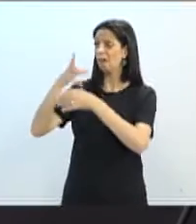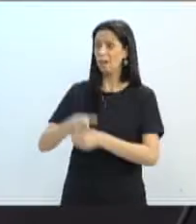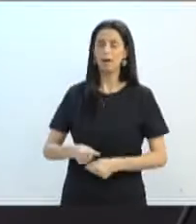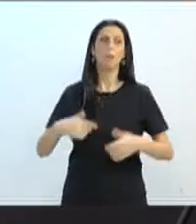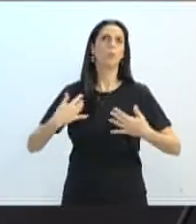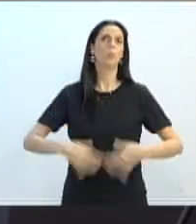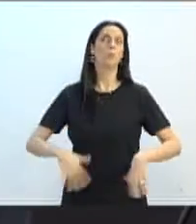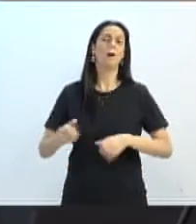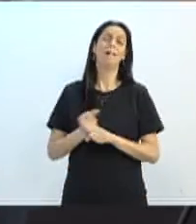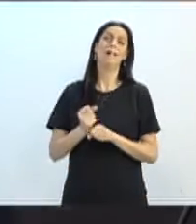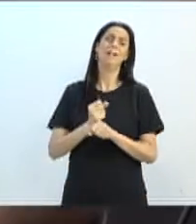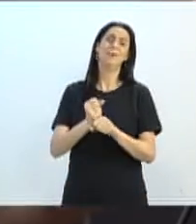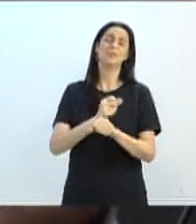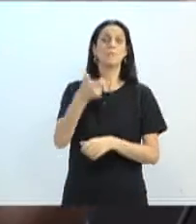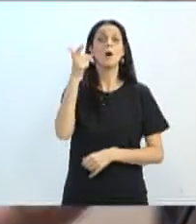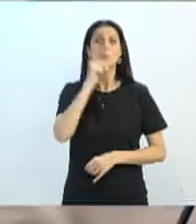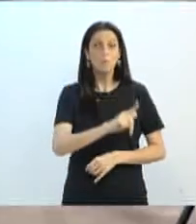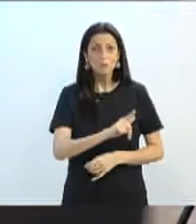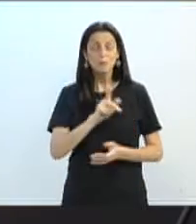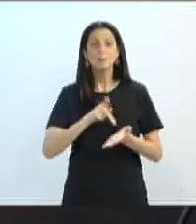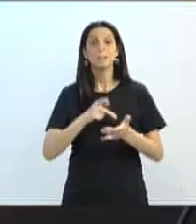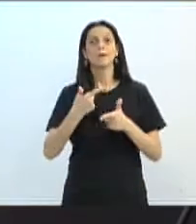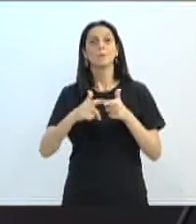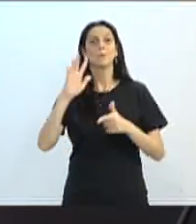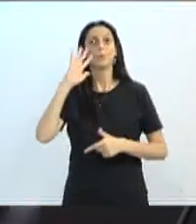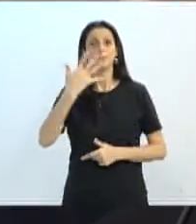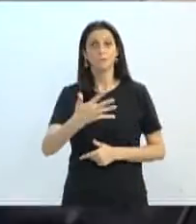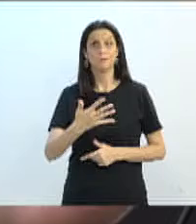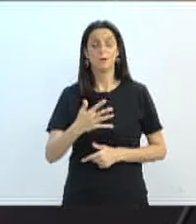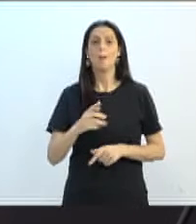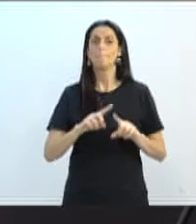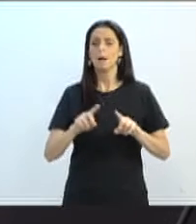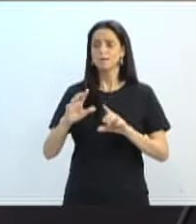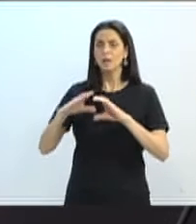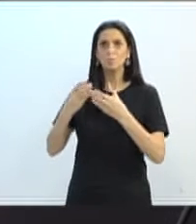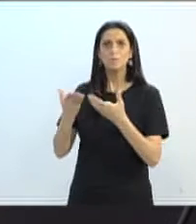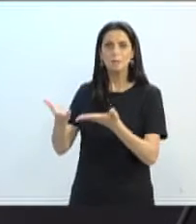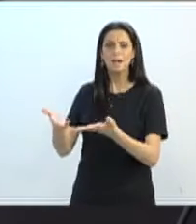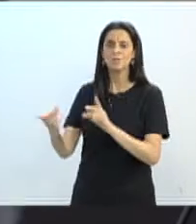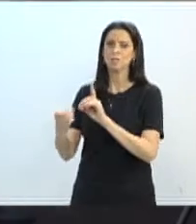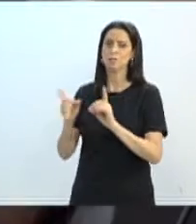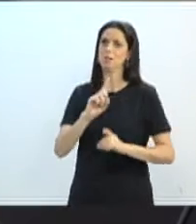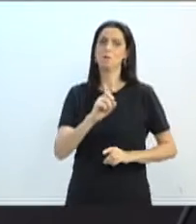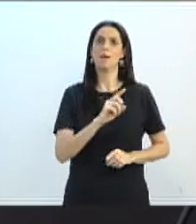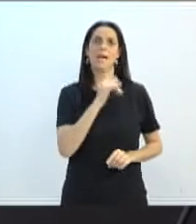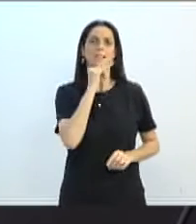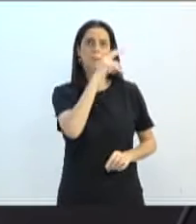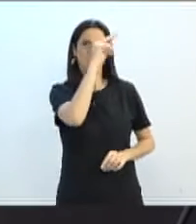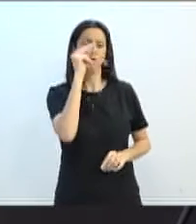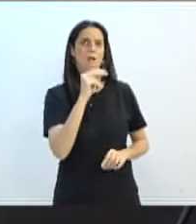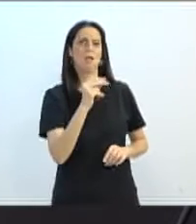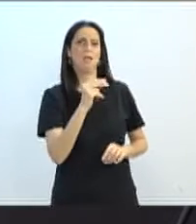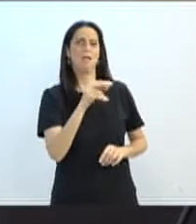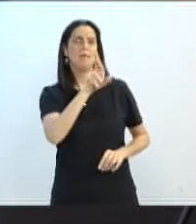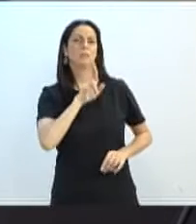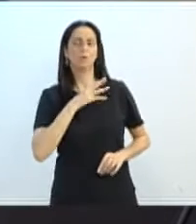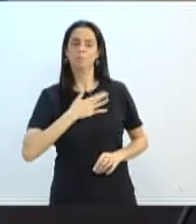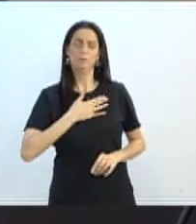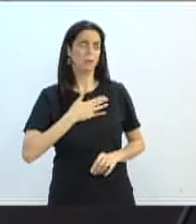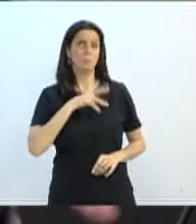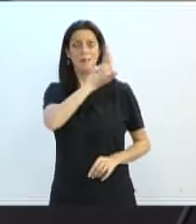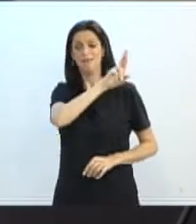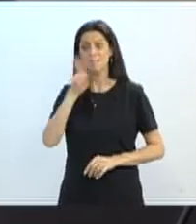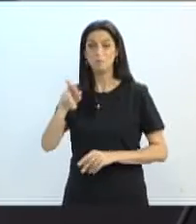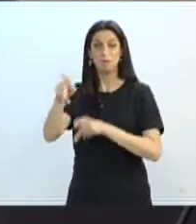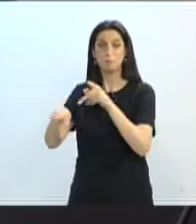para sermos atendidos e a comunidade, né, ser atendida, né? Porque não é a nós, é a comunidade, é o povo. né, porque já estava essa situação se arrastando desde 2008, e